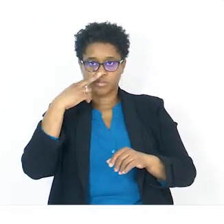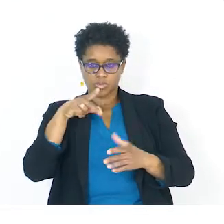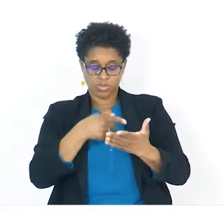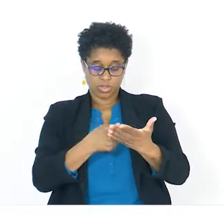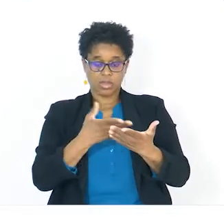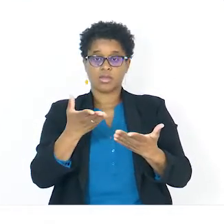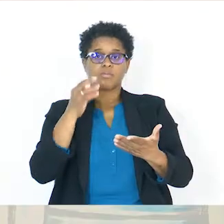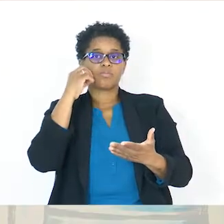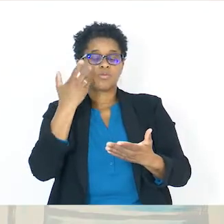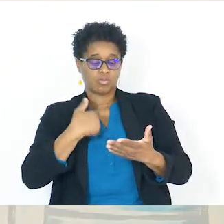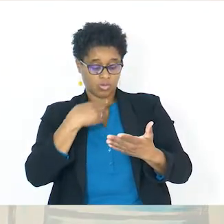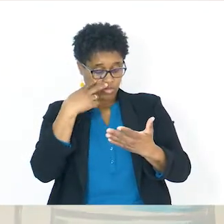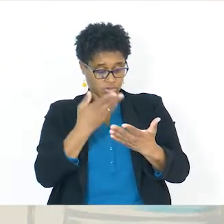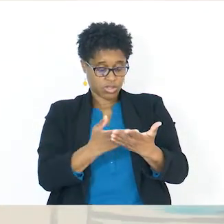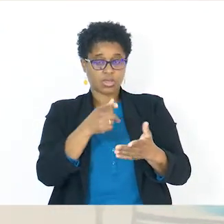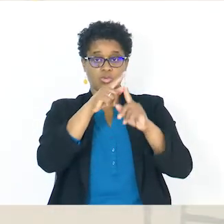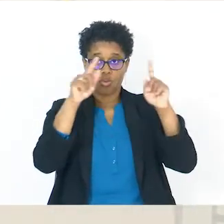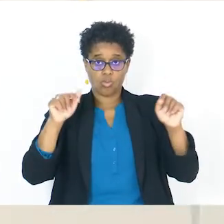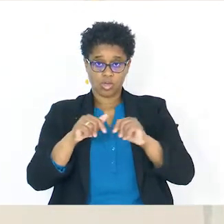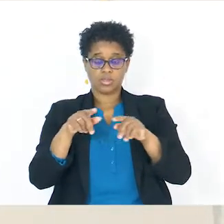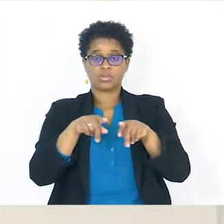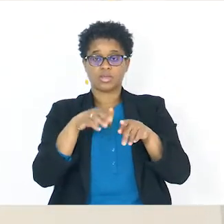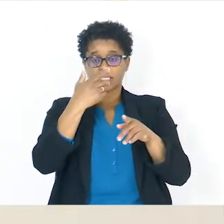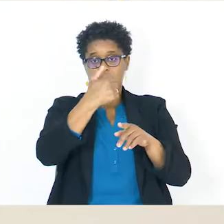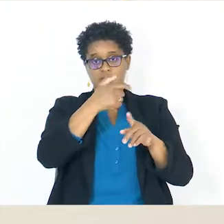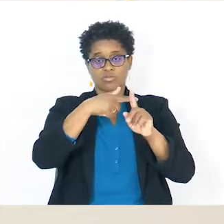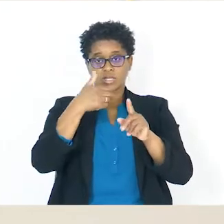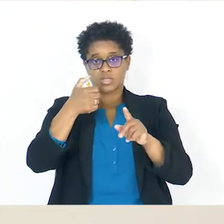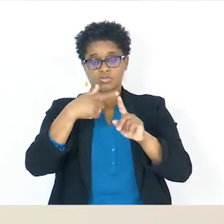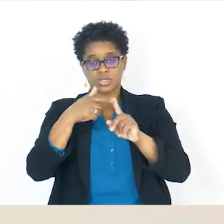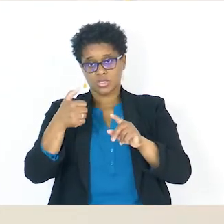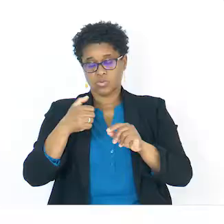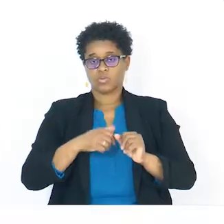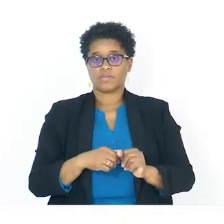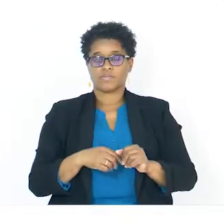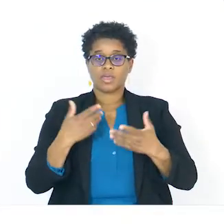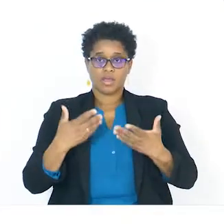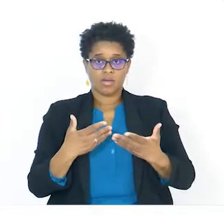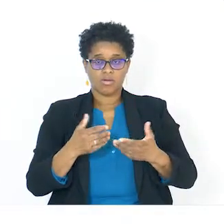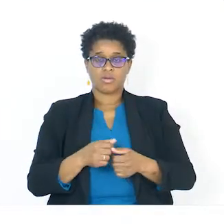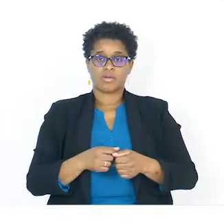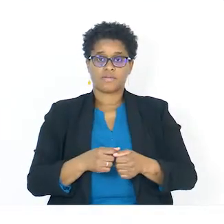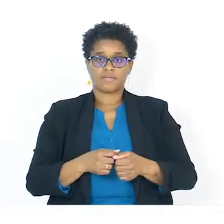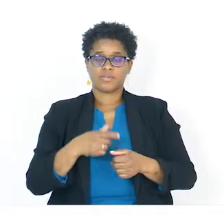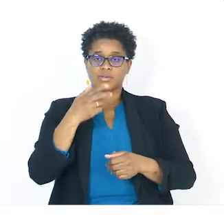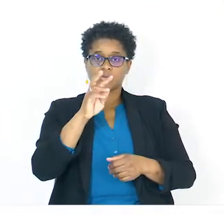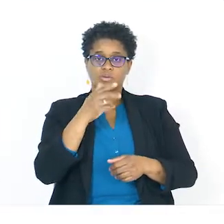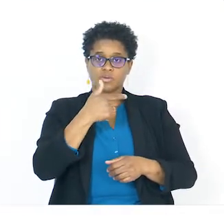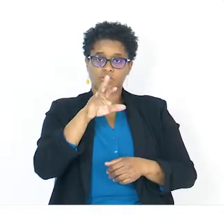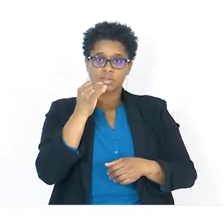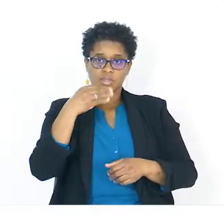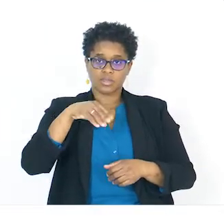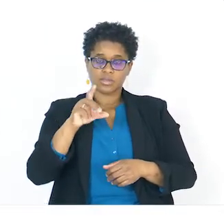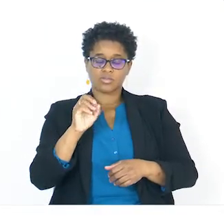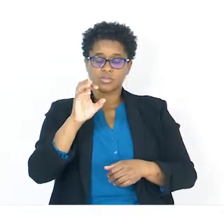podemos mostrar, como mostrei no quadro, que significa 5 mais 5 mais 5. Agora, o